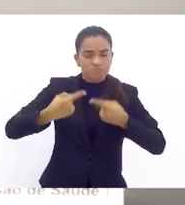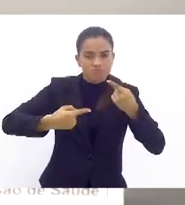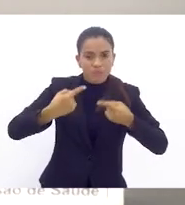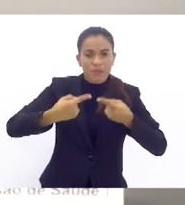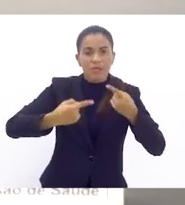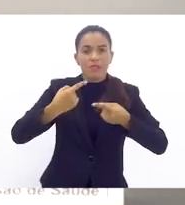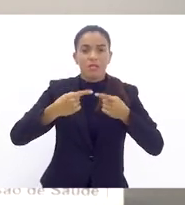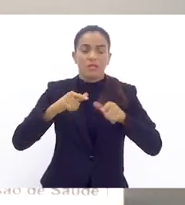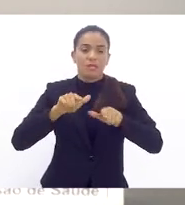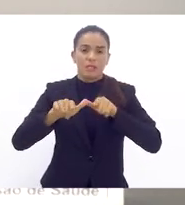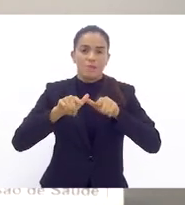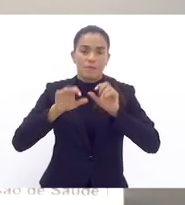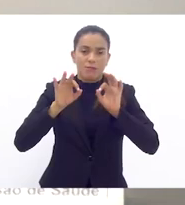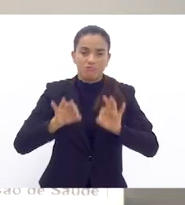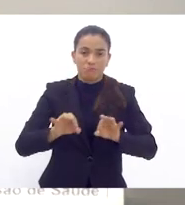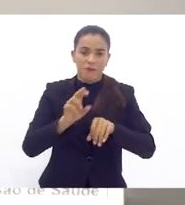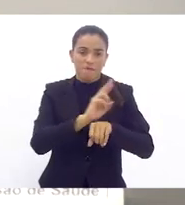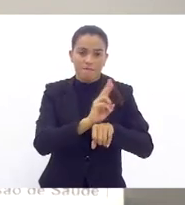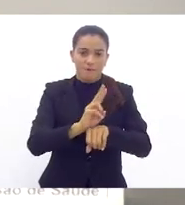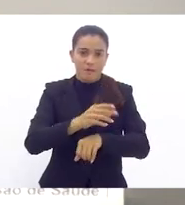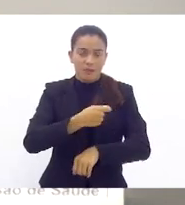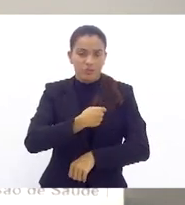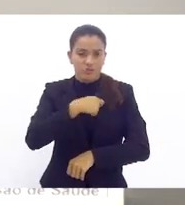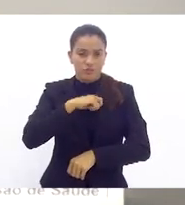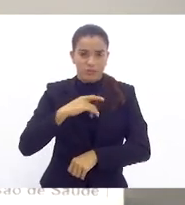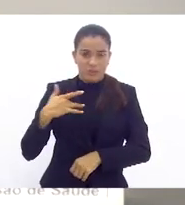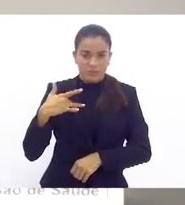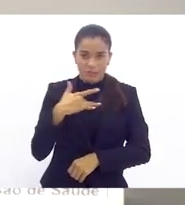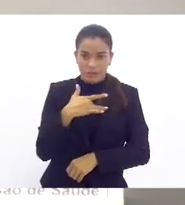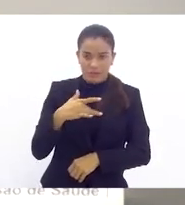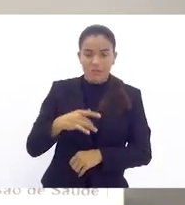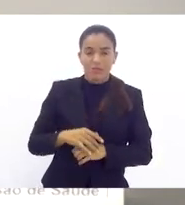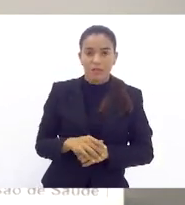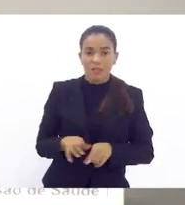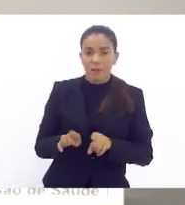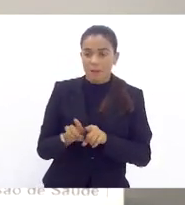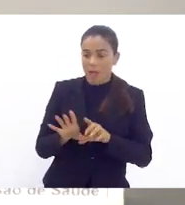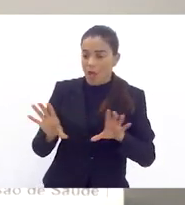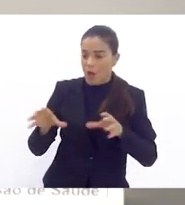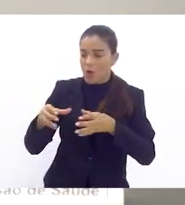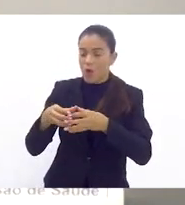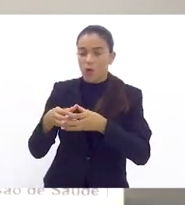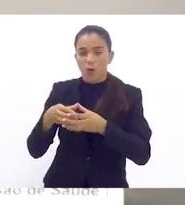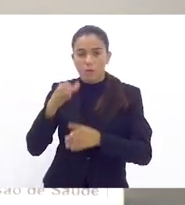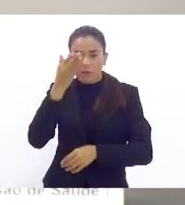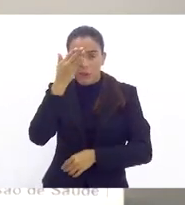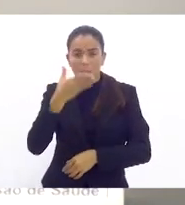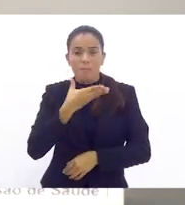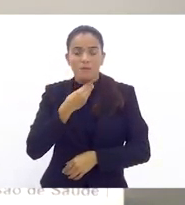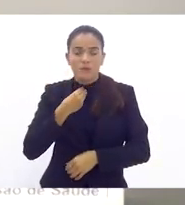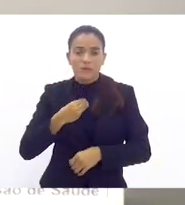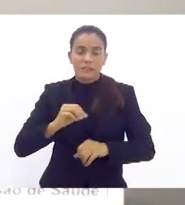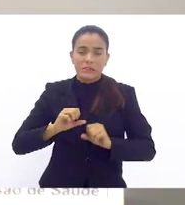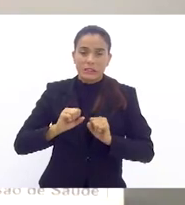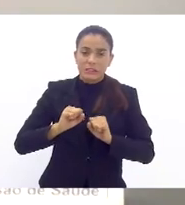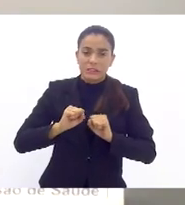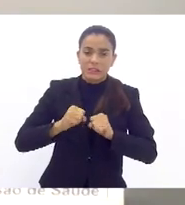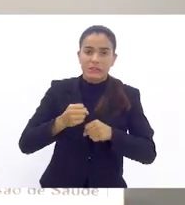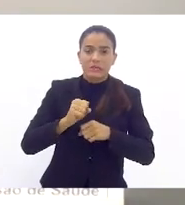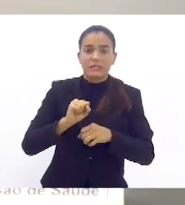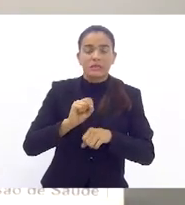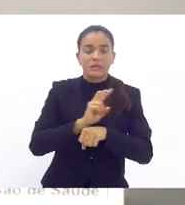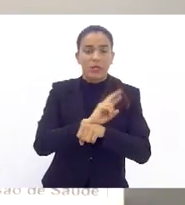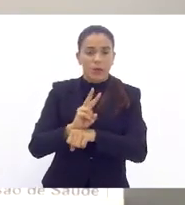Vigilância Sanitária, trazendo aí todas as comissões, né, também a Comissão de Pirataria, Segurança Pública, Direitos